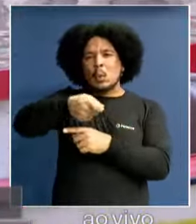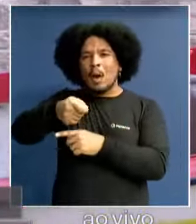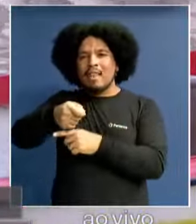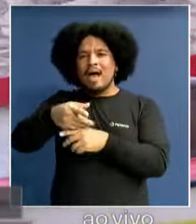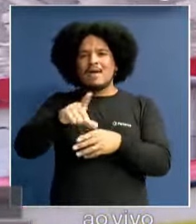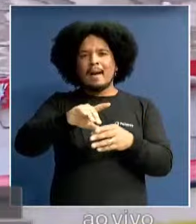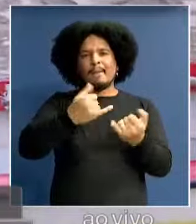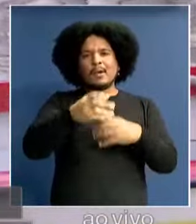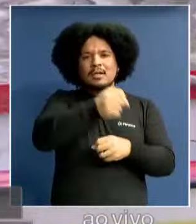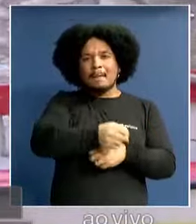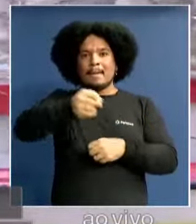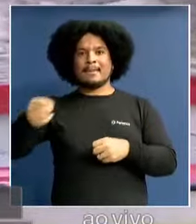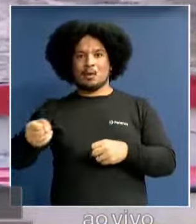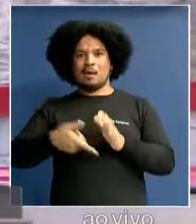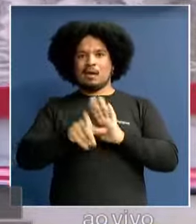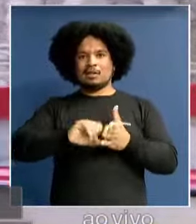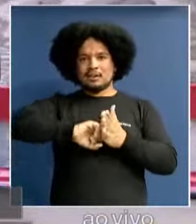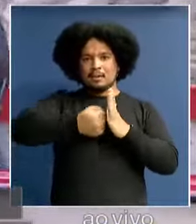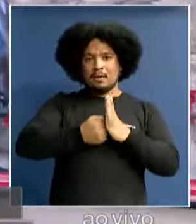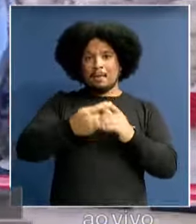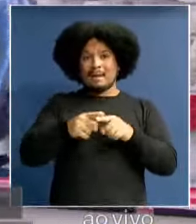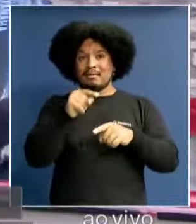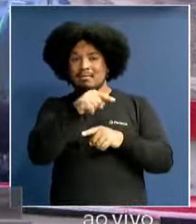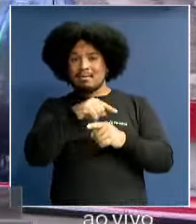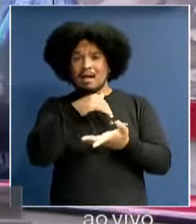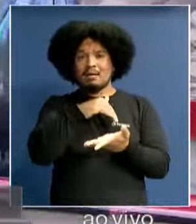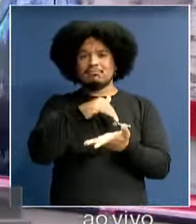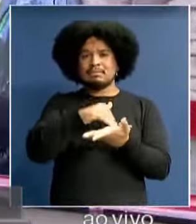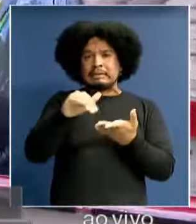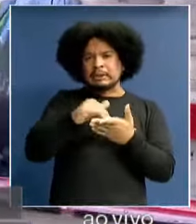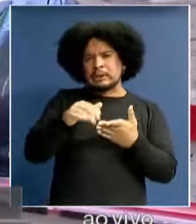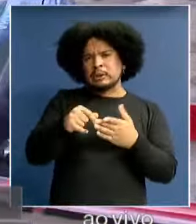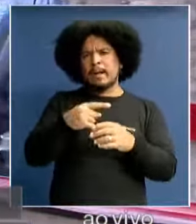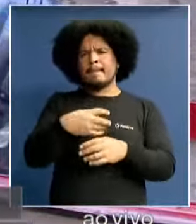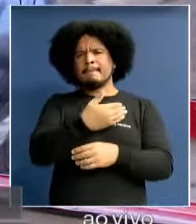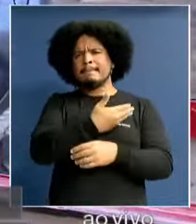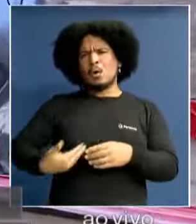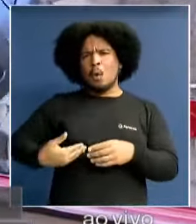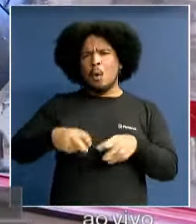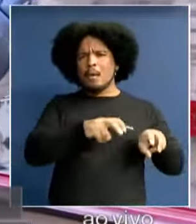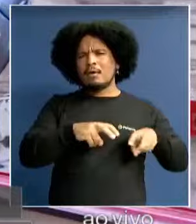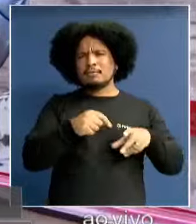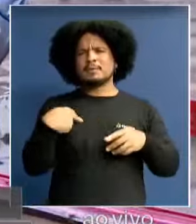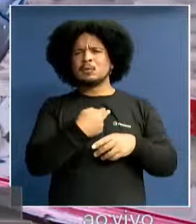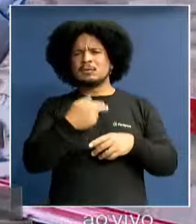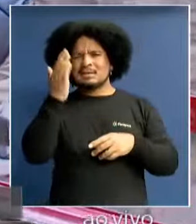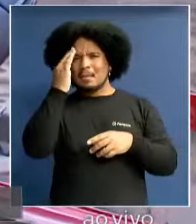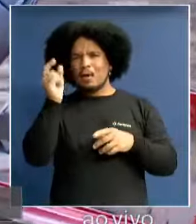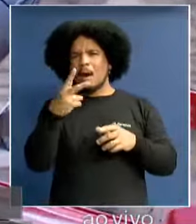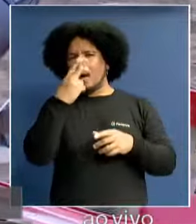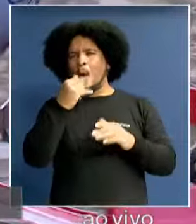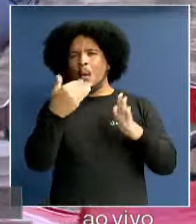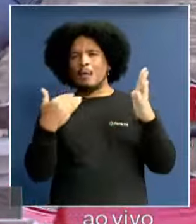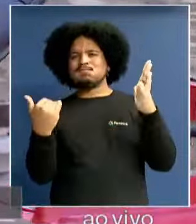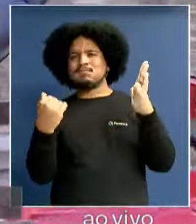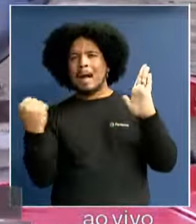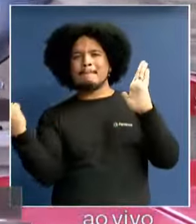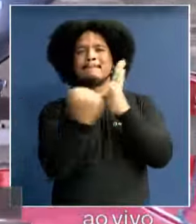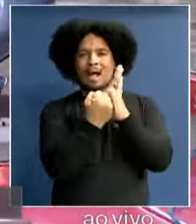trancadas. E ali na secretaria como é que está a situação? Entrou muita água? A gente sabe que ali é onde fica aquela marcação também histórica, né? Da enchente de